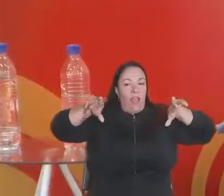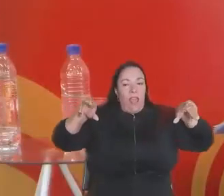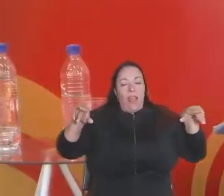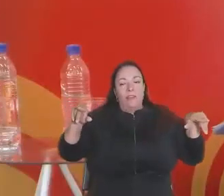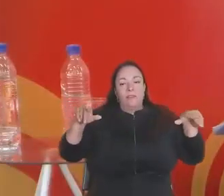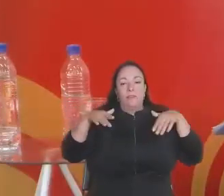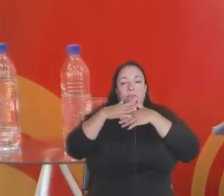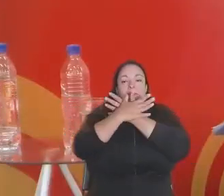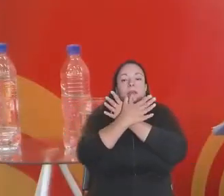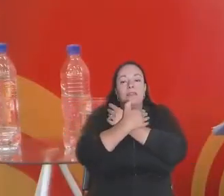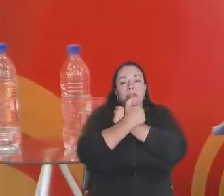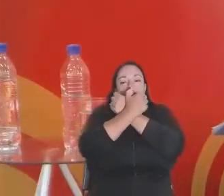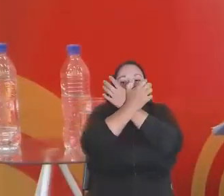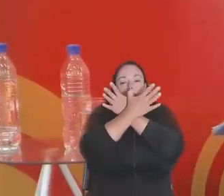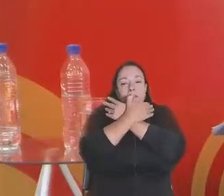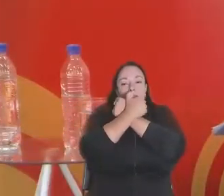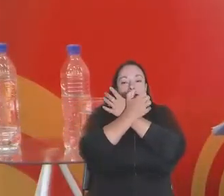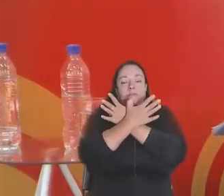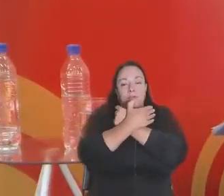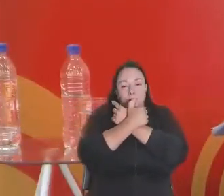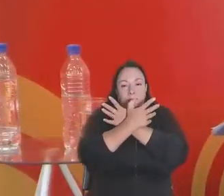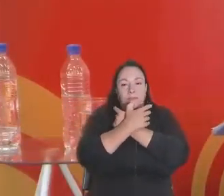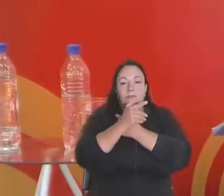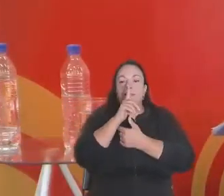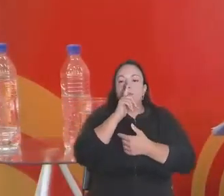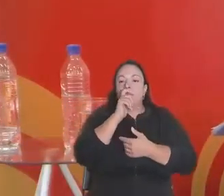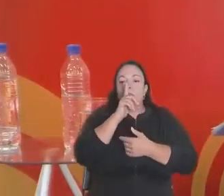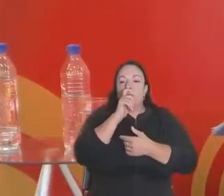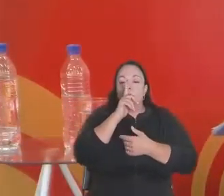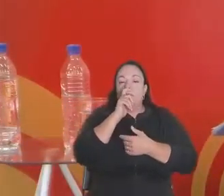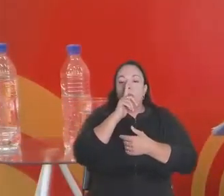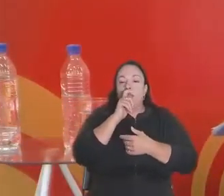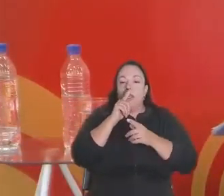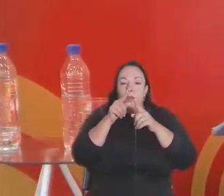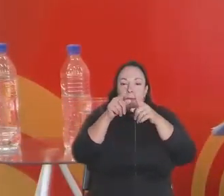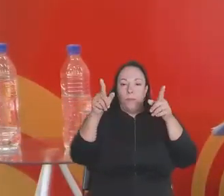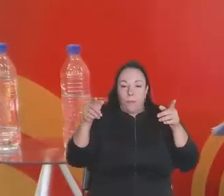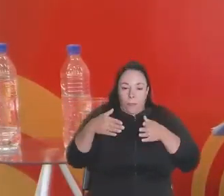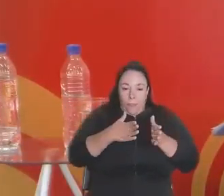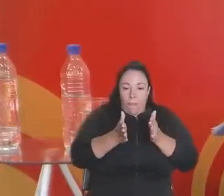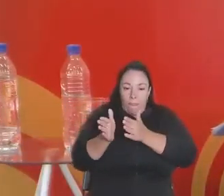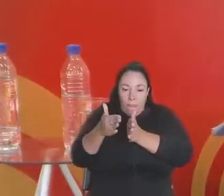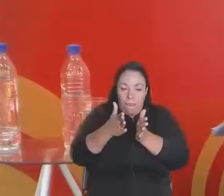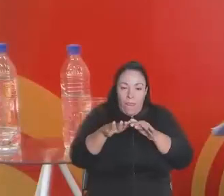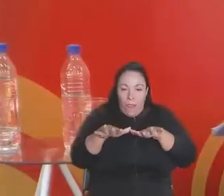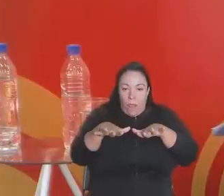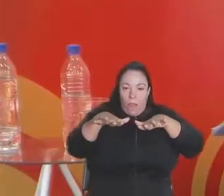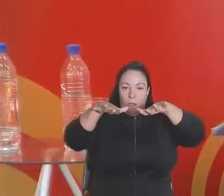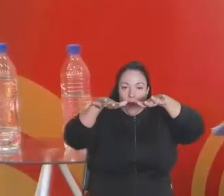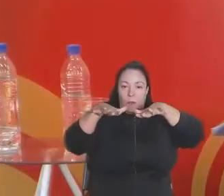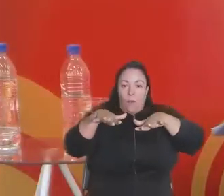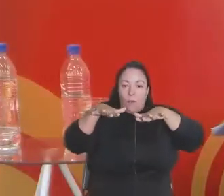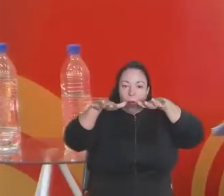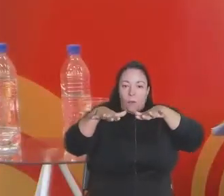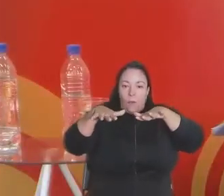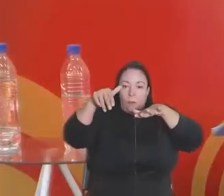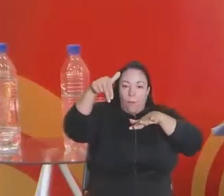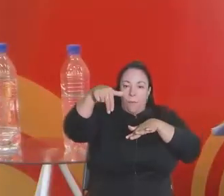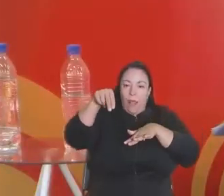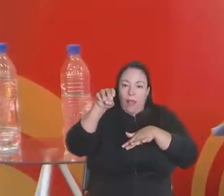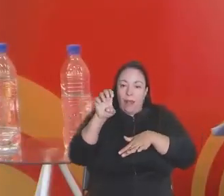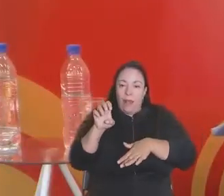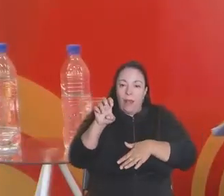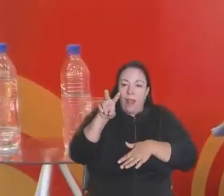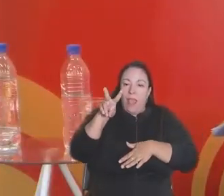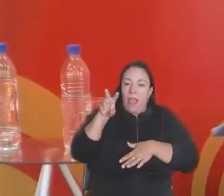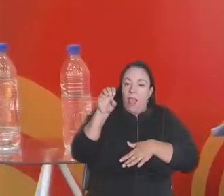de manhã, o rio ele solta uma névoa. E aquilo eu procurei, quando eu estava escrevendo, eu falei assim,